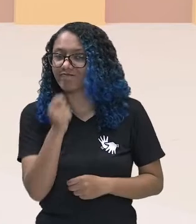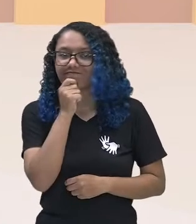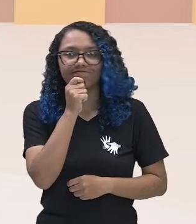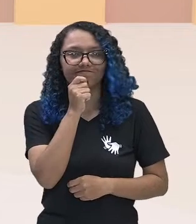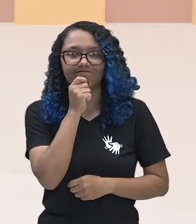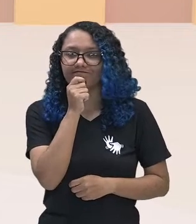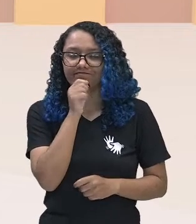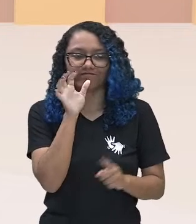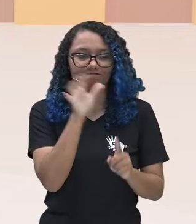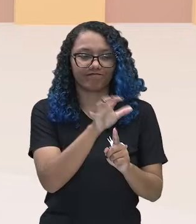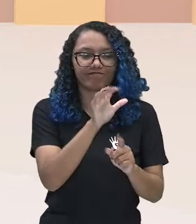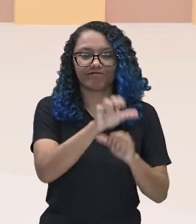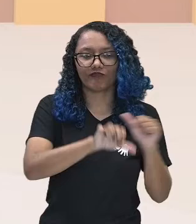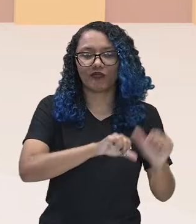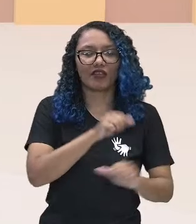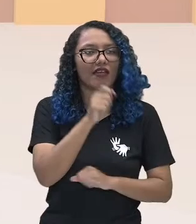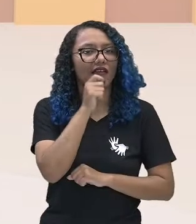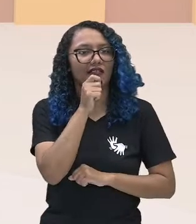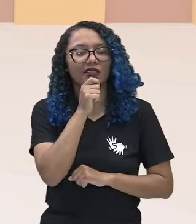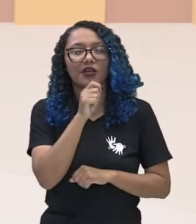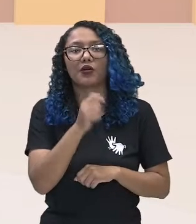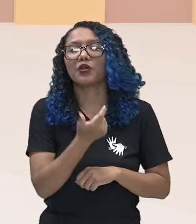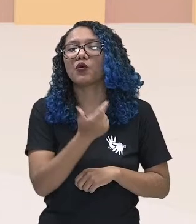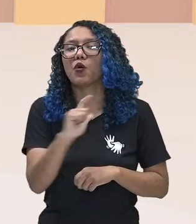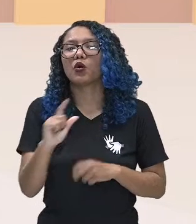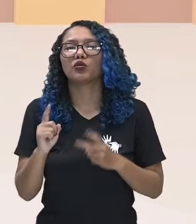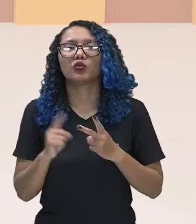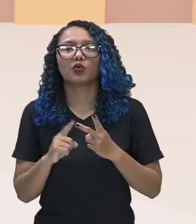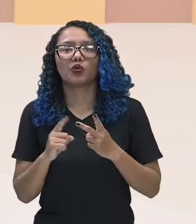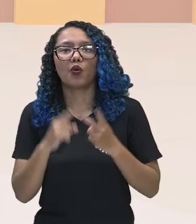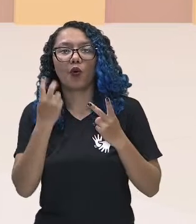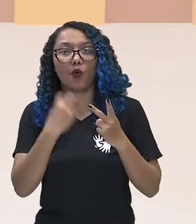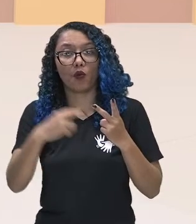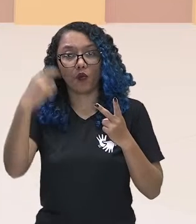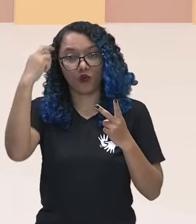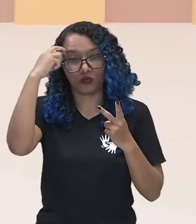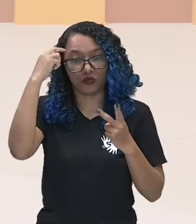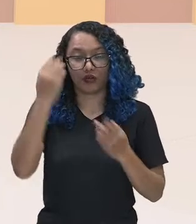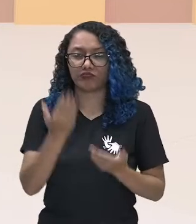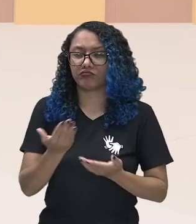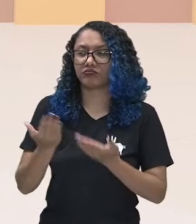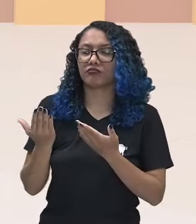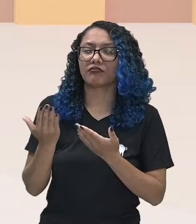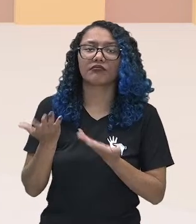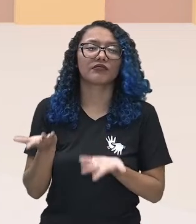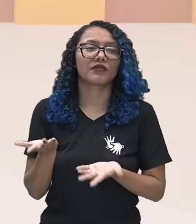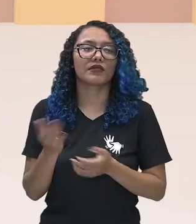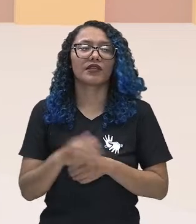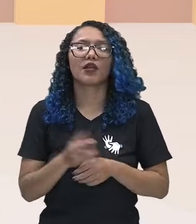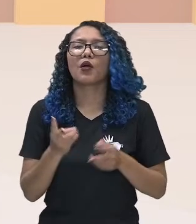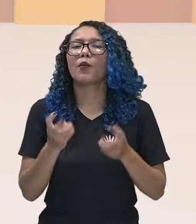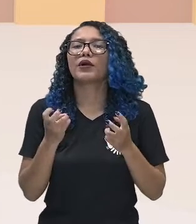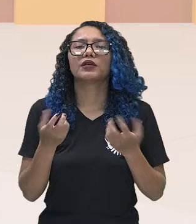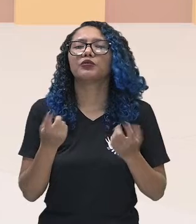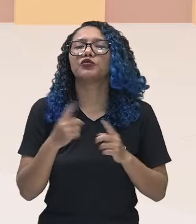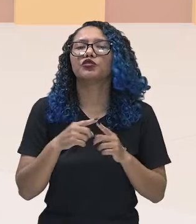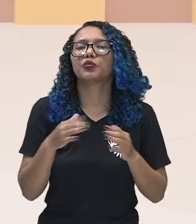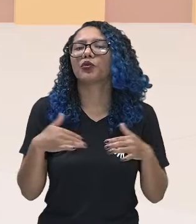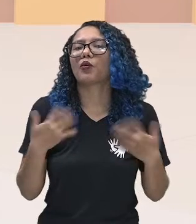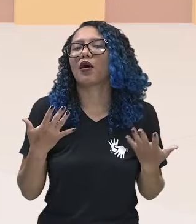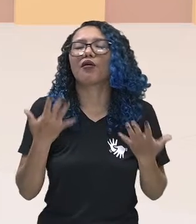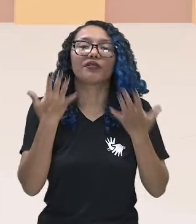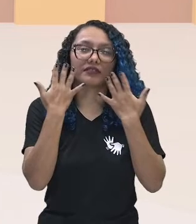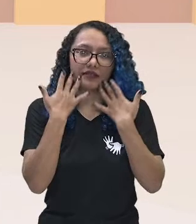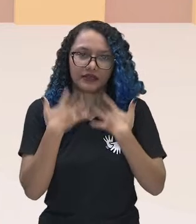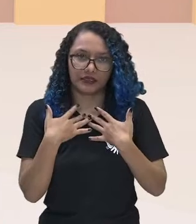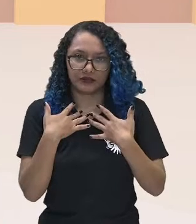nossa ação, e os elementos culturais. Aqui a gente pode observar elementos da natureza, né? Então, produzido pela